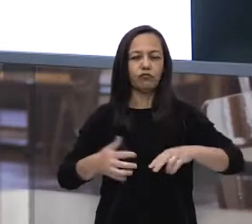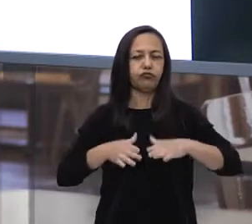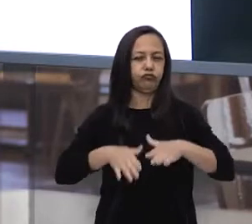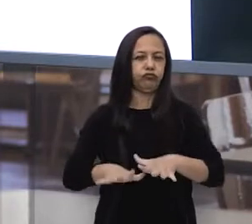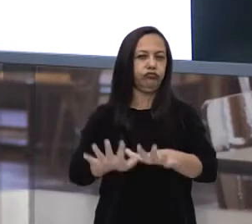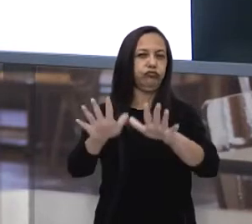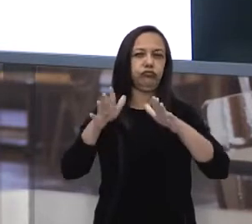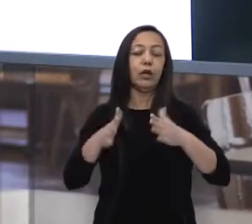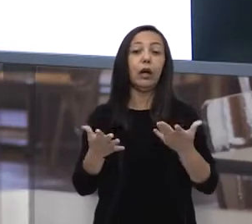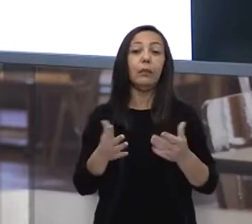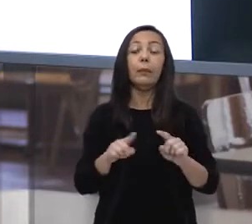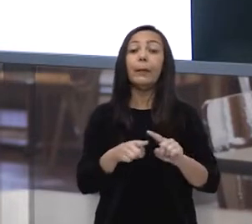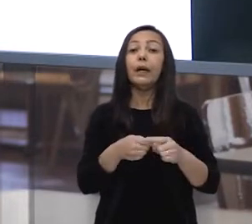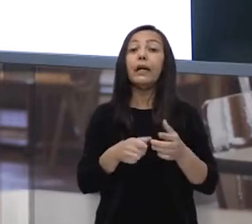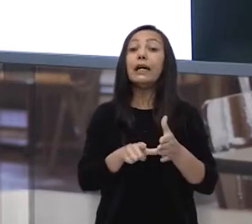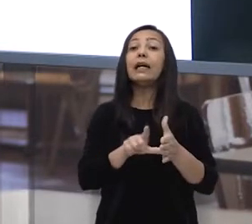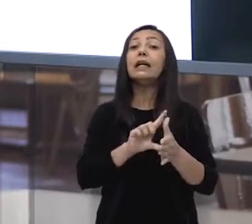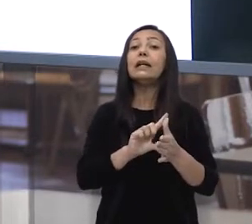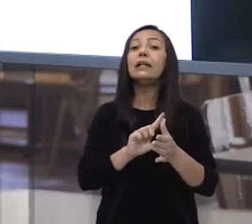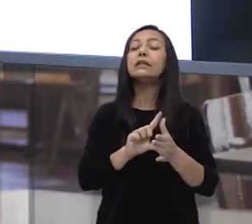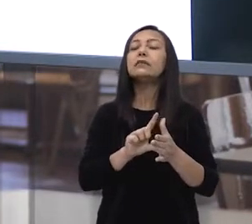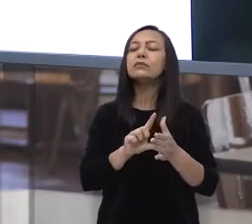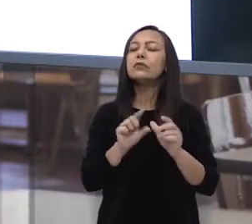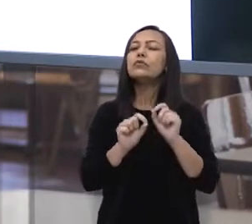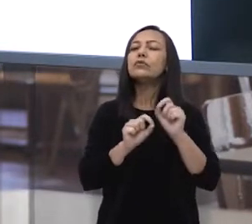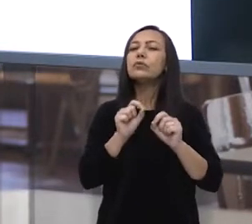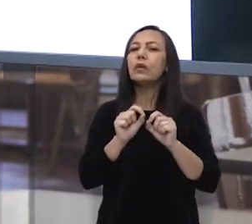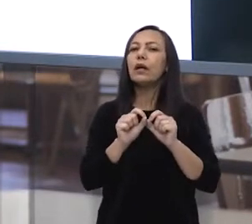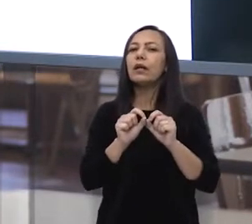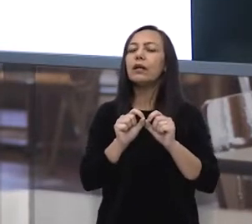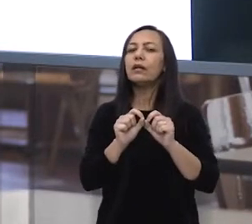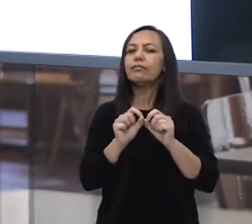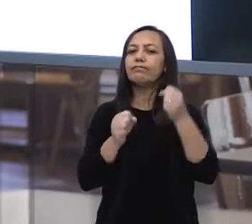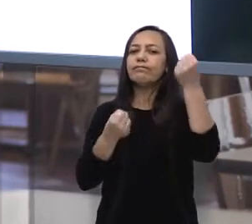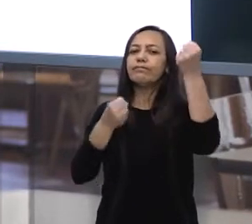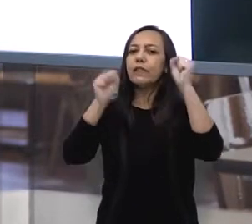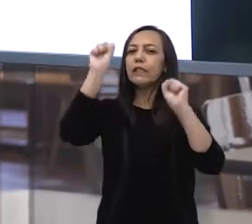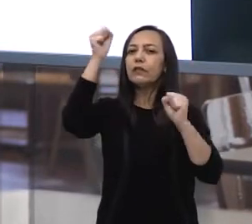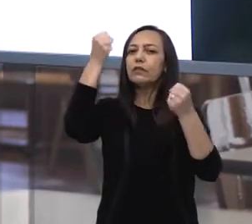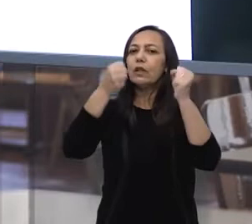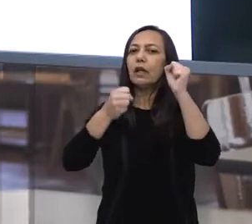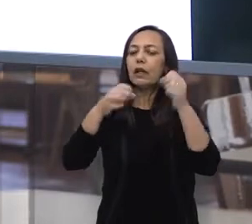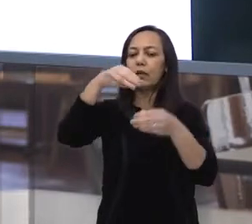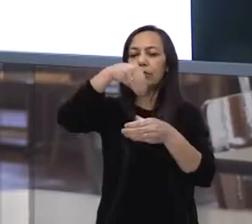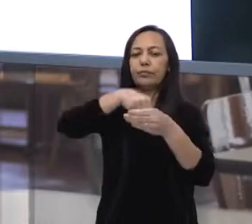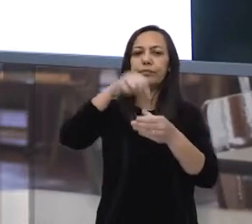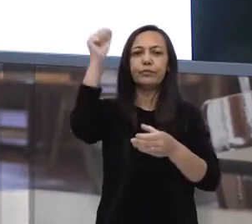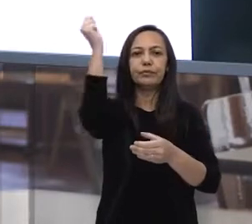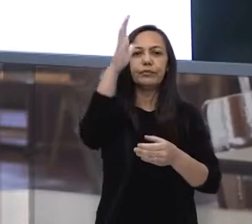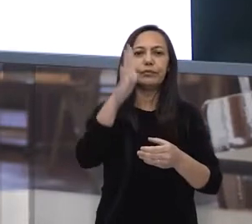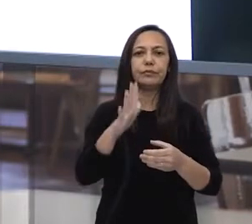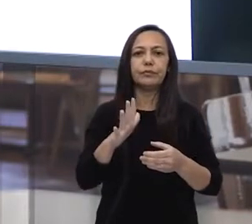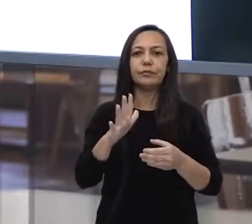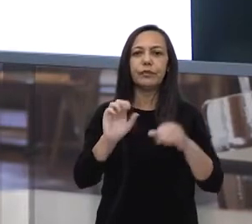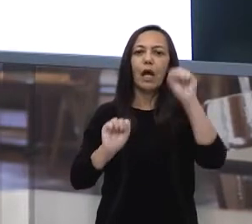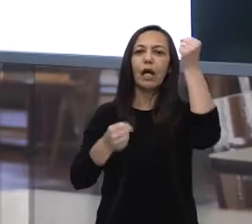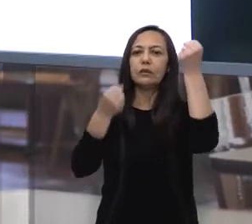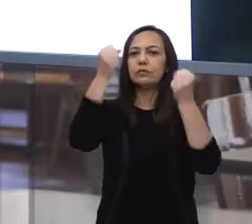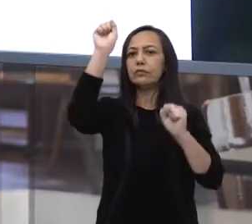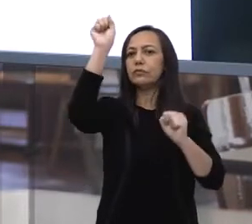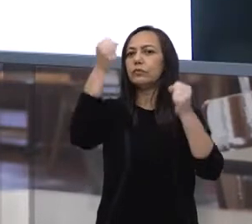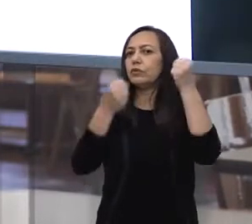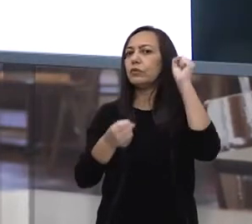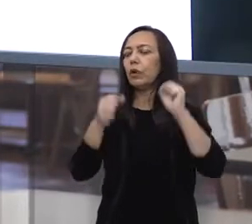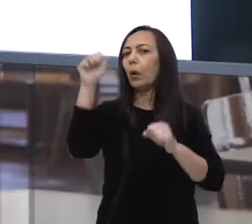de entendermos ou estudarmos, na verdade, a industrialização brasileira, a indústria